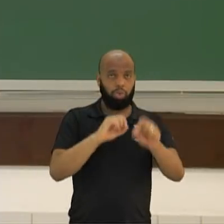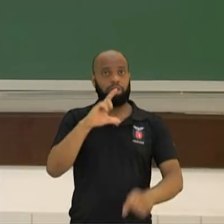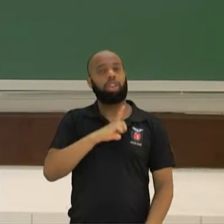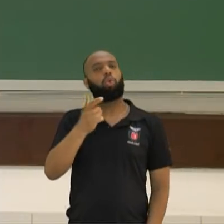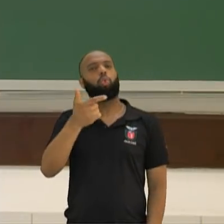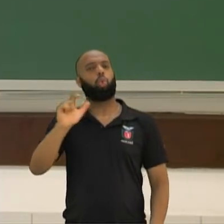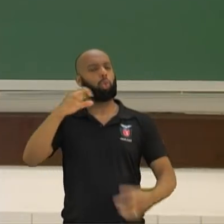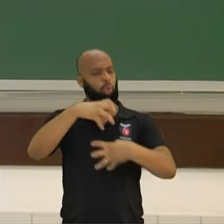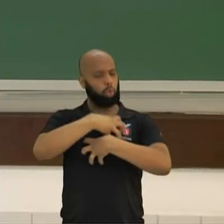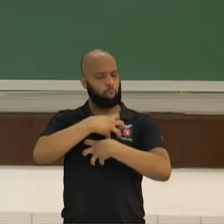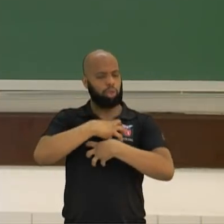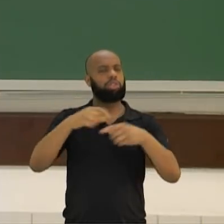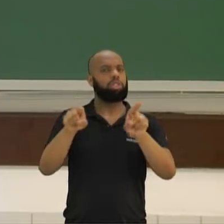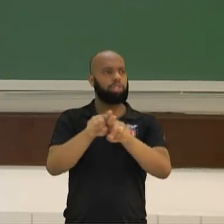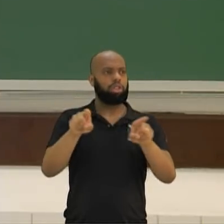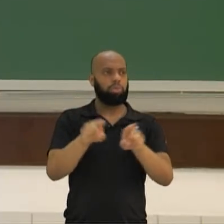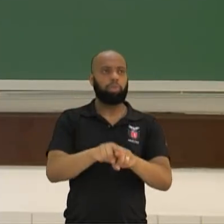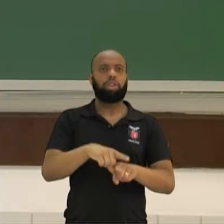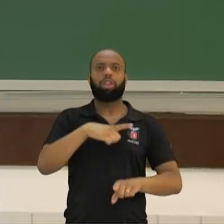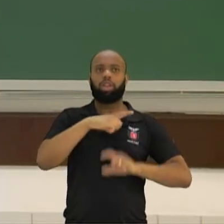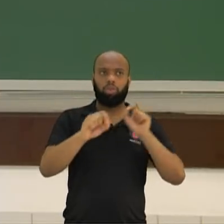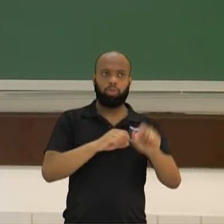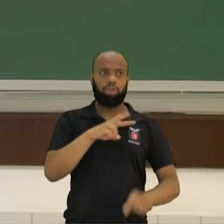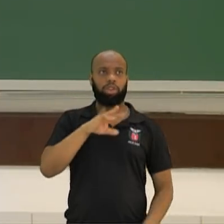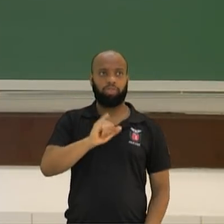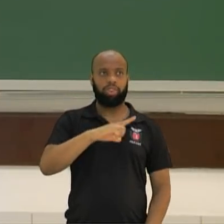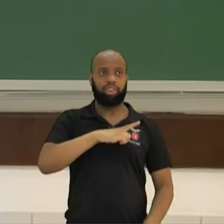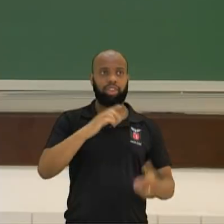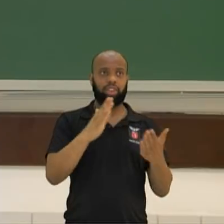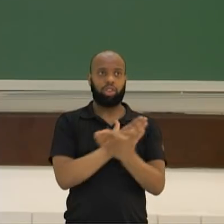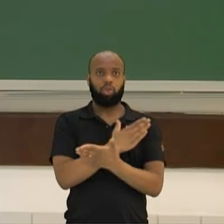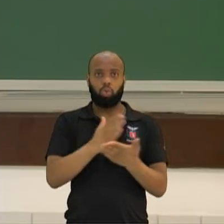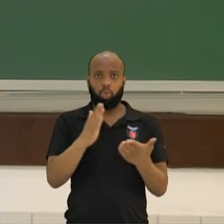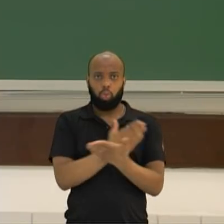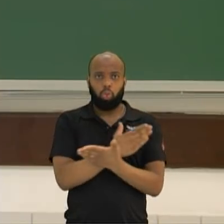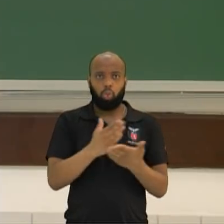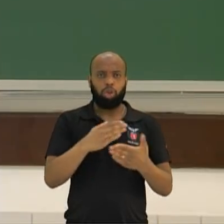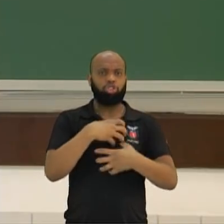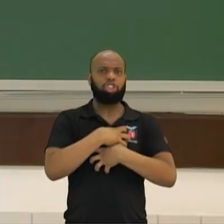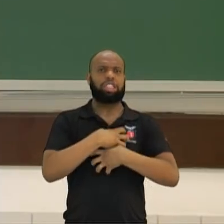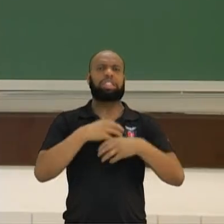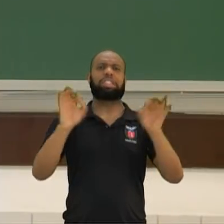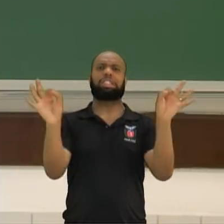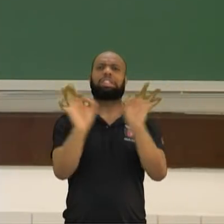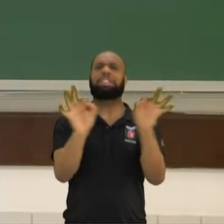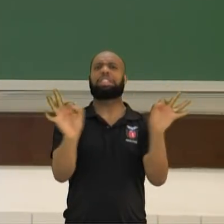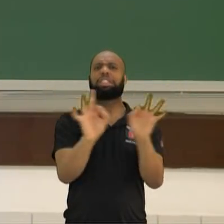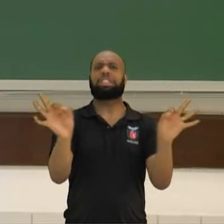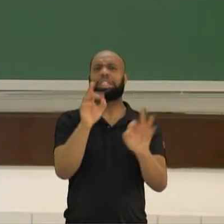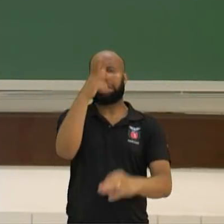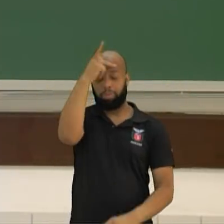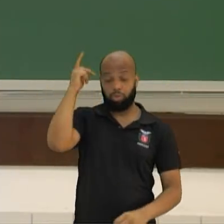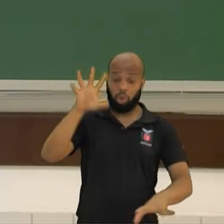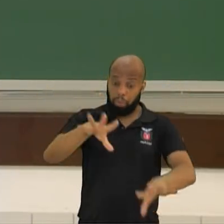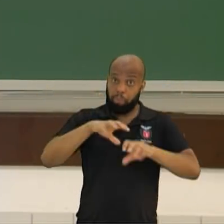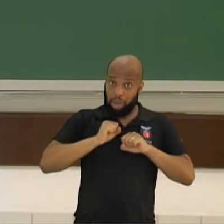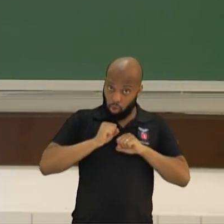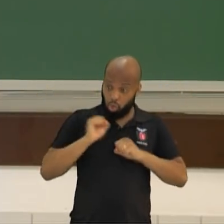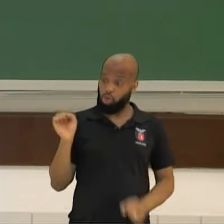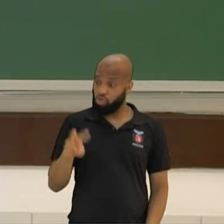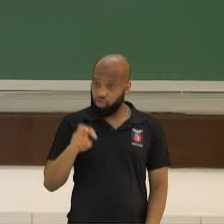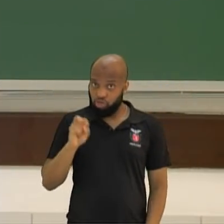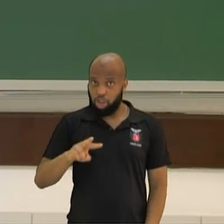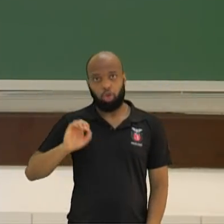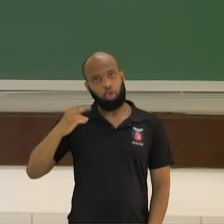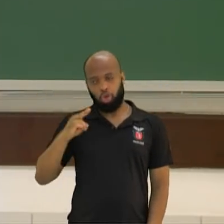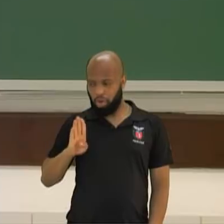outros sintomas e que existem ainda aqueles pacientes assintomáticos, aquelas pessoas que